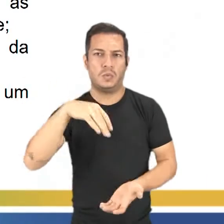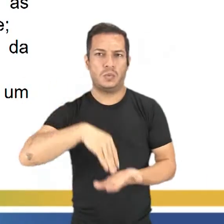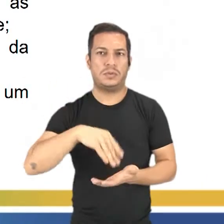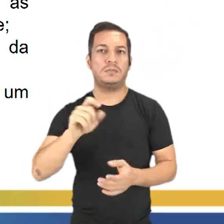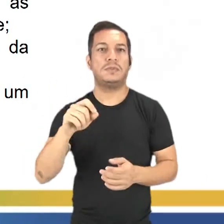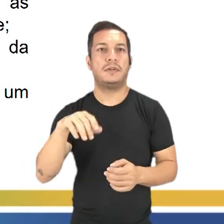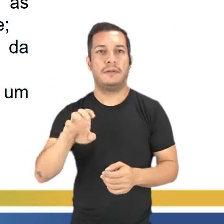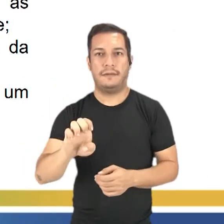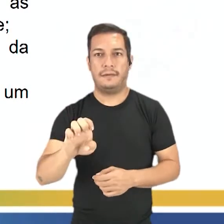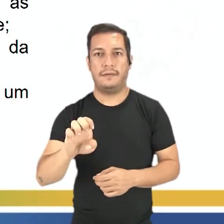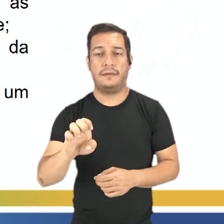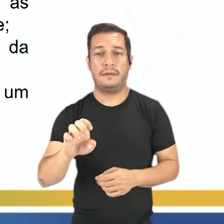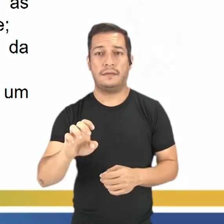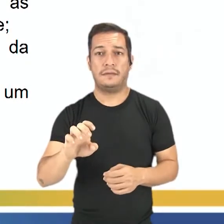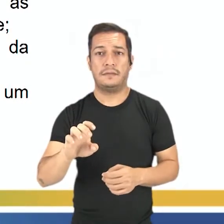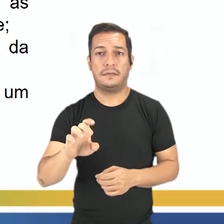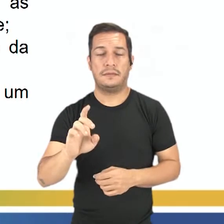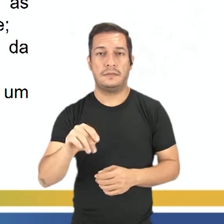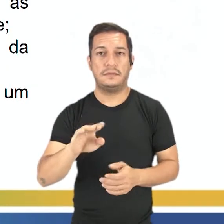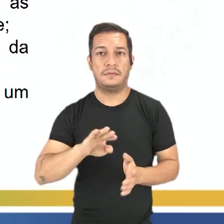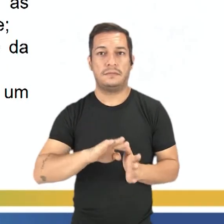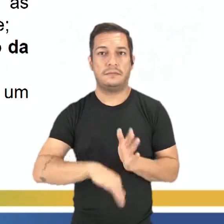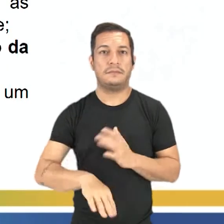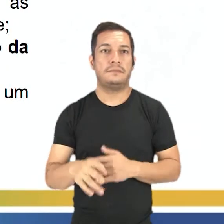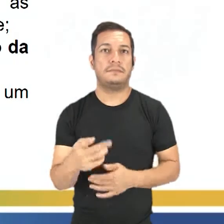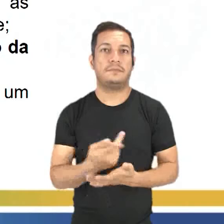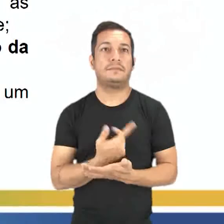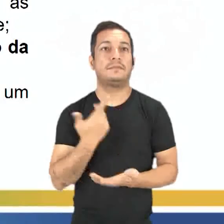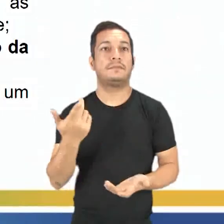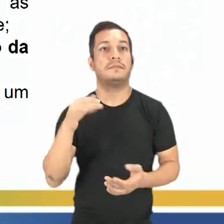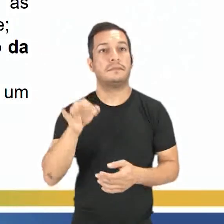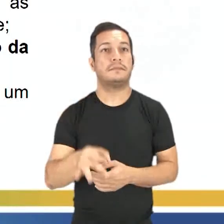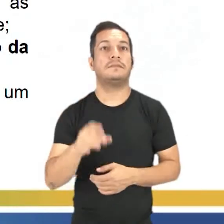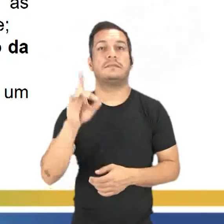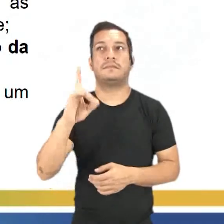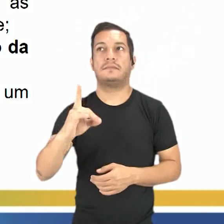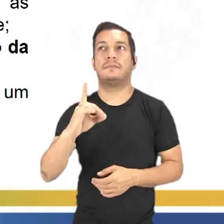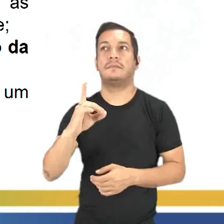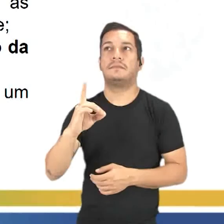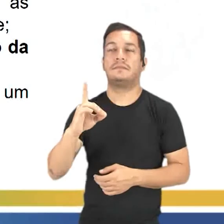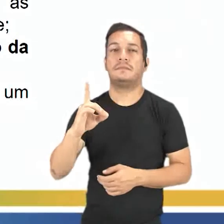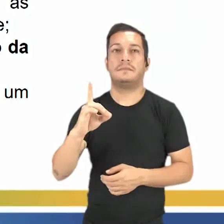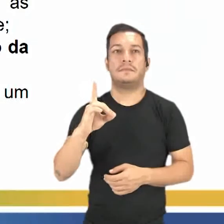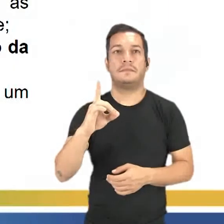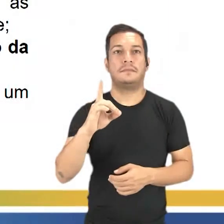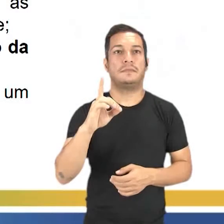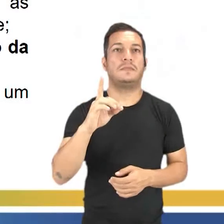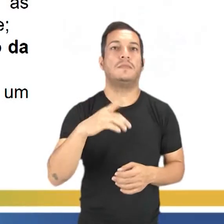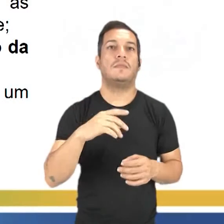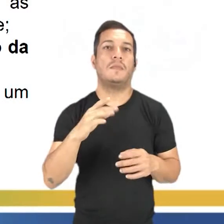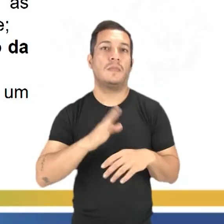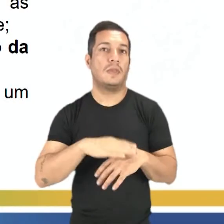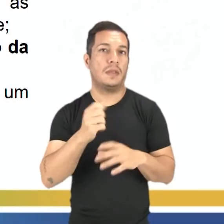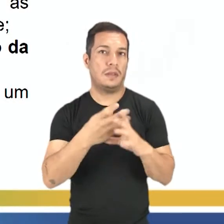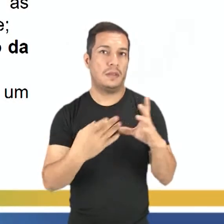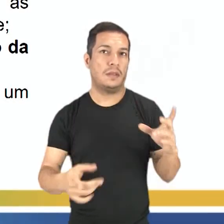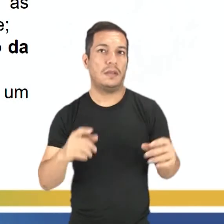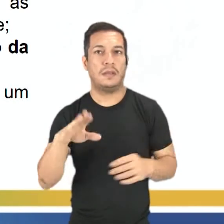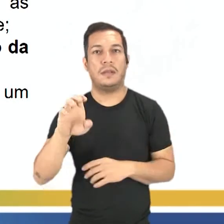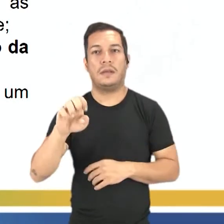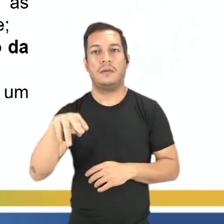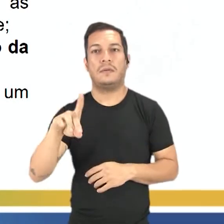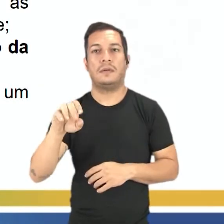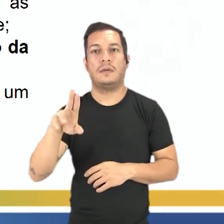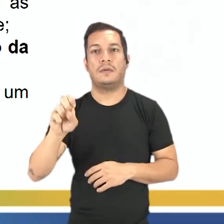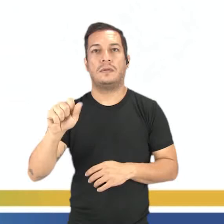dessa alternativa deixou essa alternativa errada. Então temos o quê? O seu traço mais característico, é o endeusamento